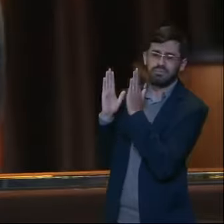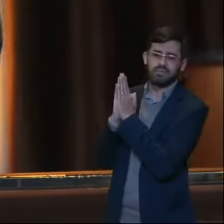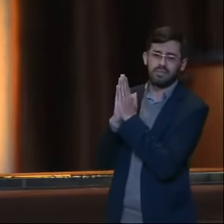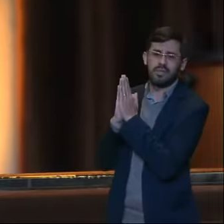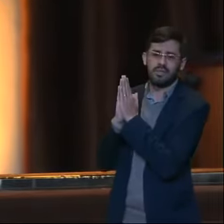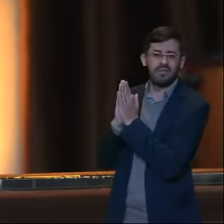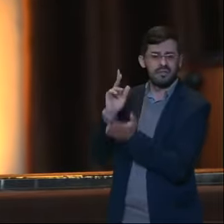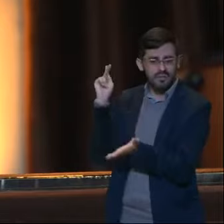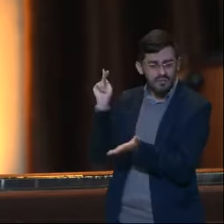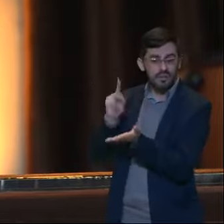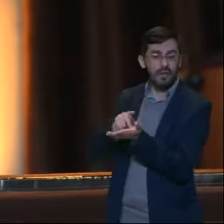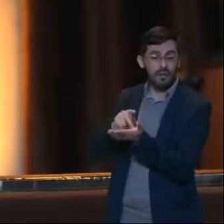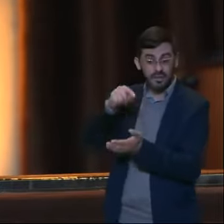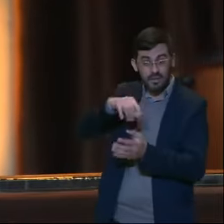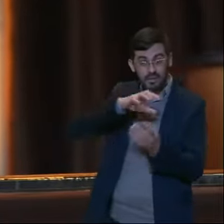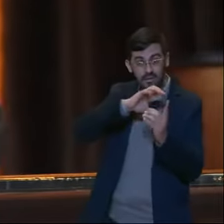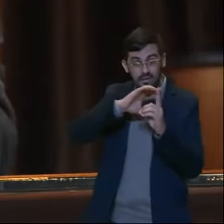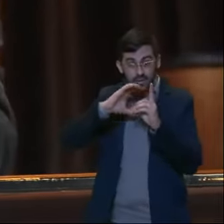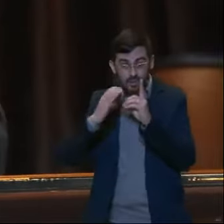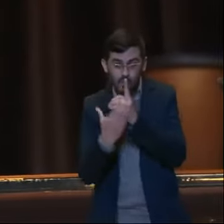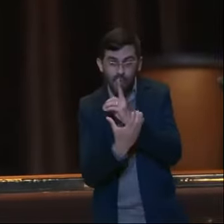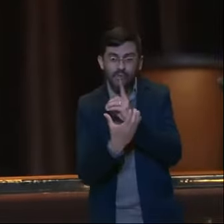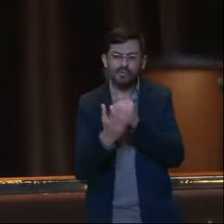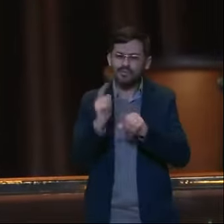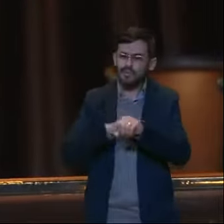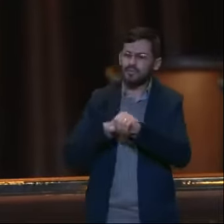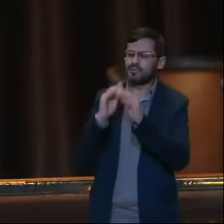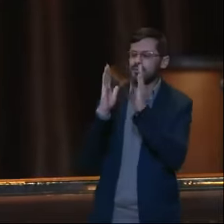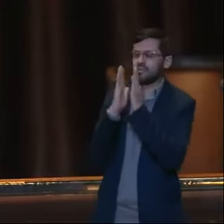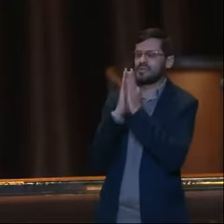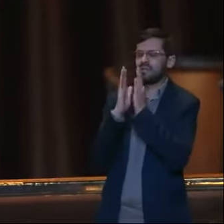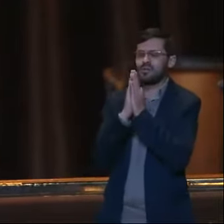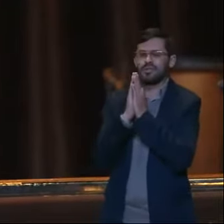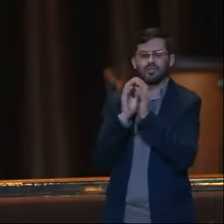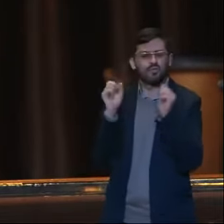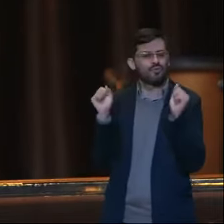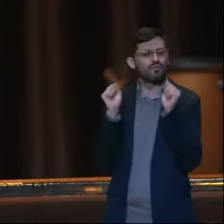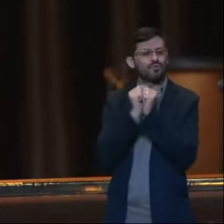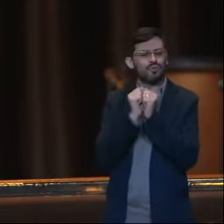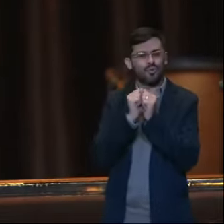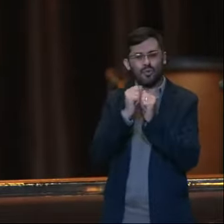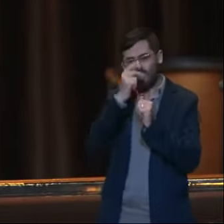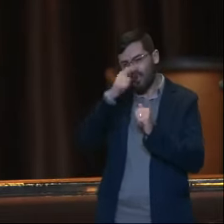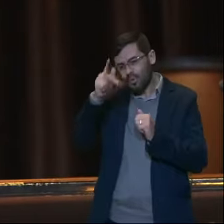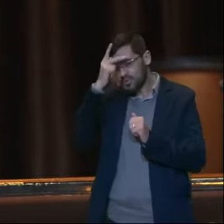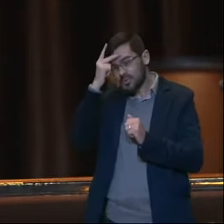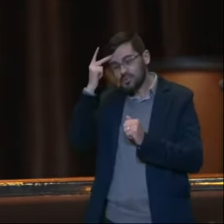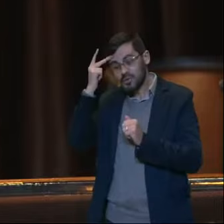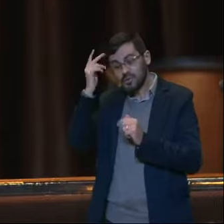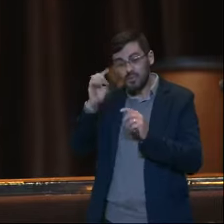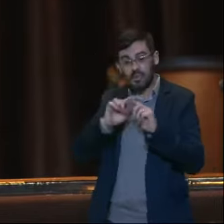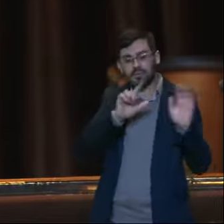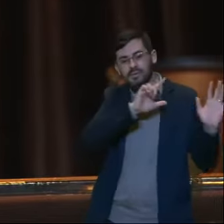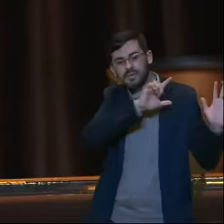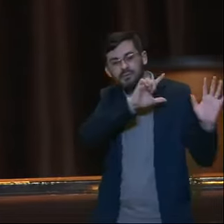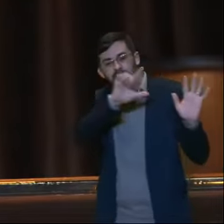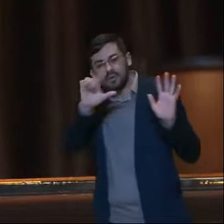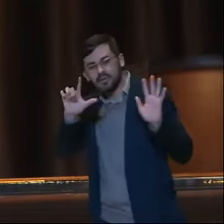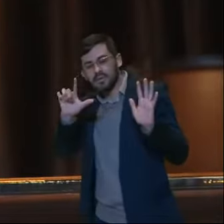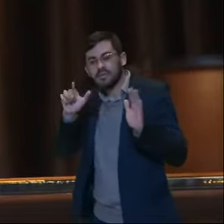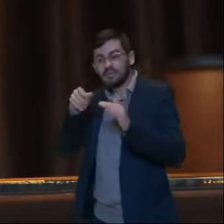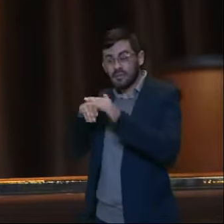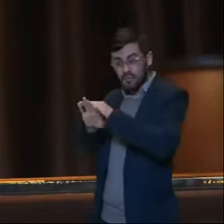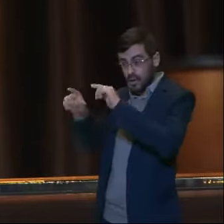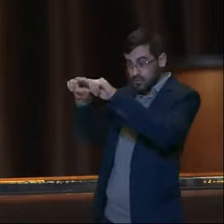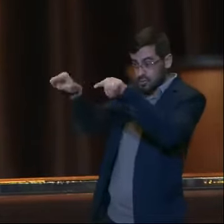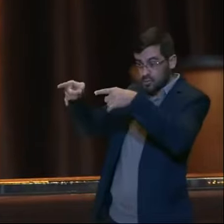é inspirado aqui nesse culto, nessa adoração pública, e durante a semana você vai para o seu quarto, você vai para o seu escritório, você